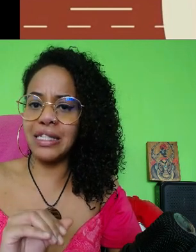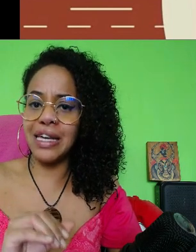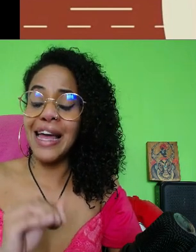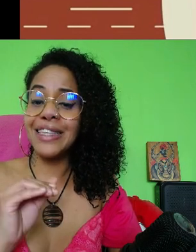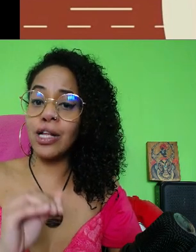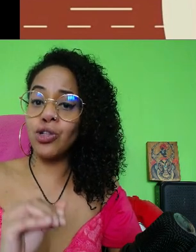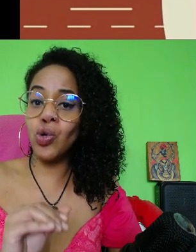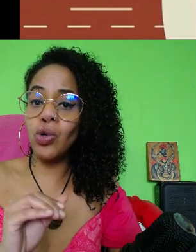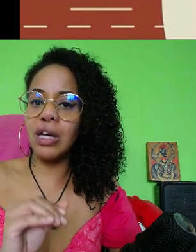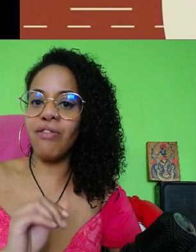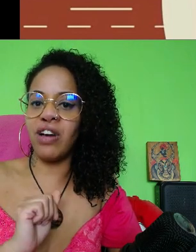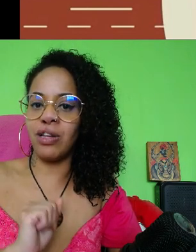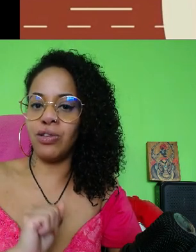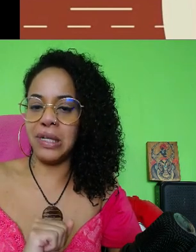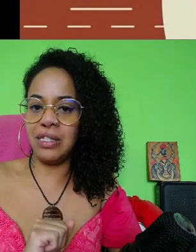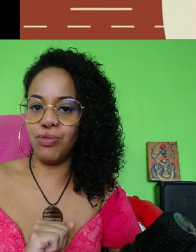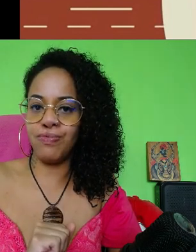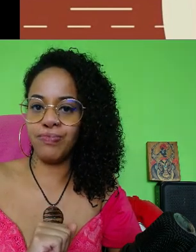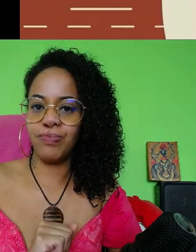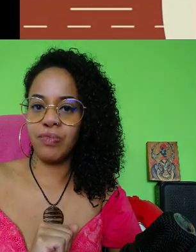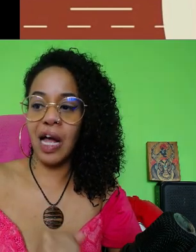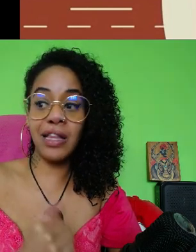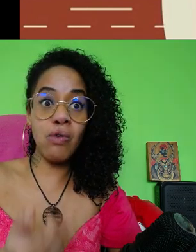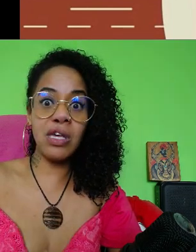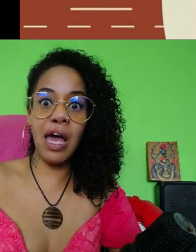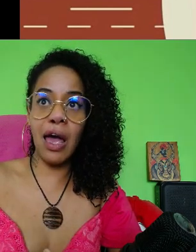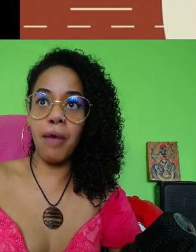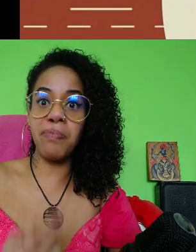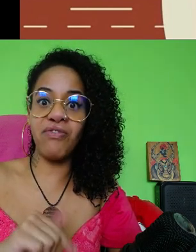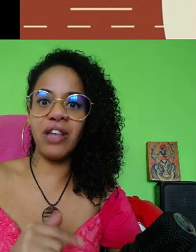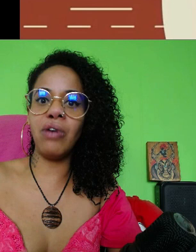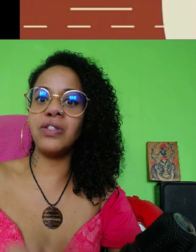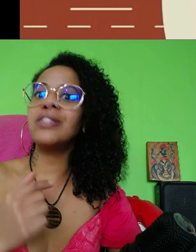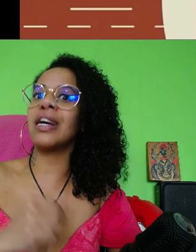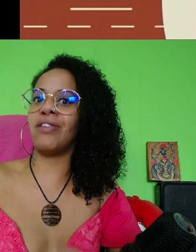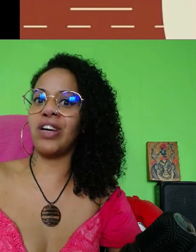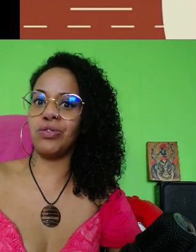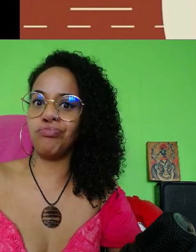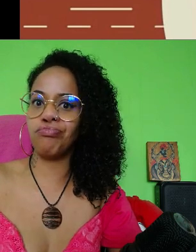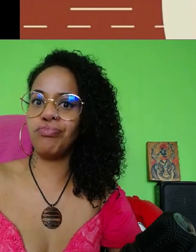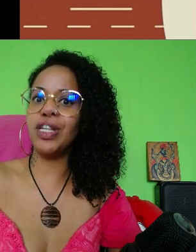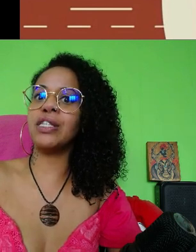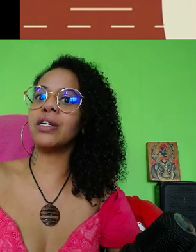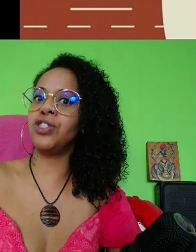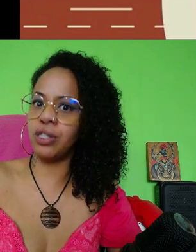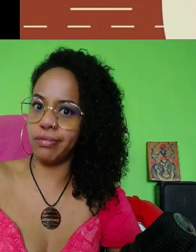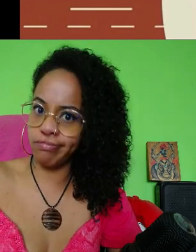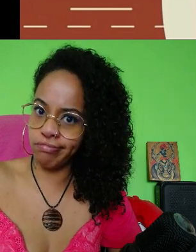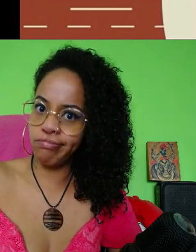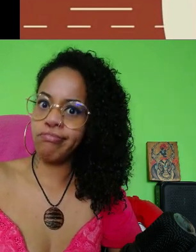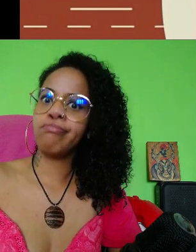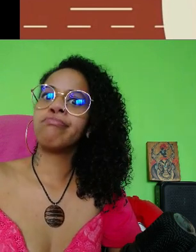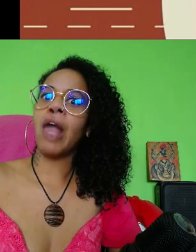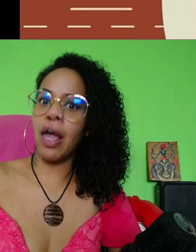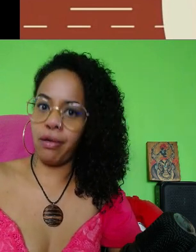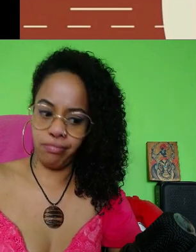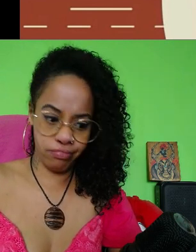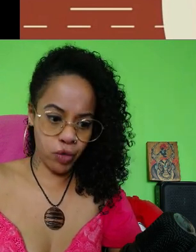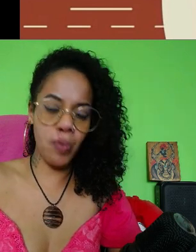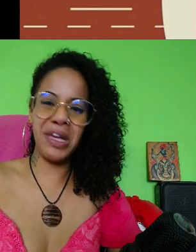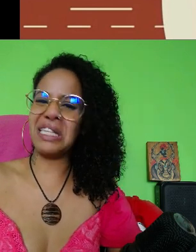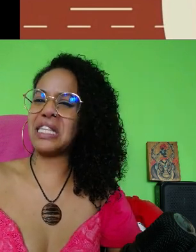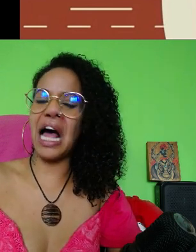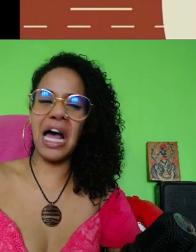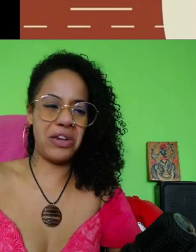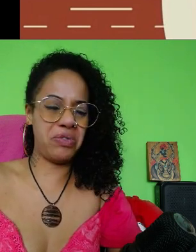máxima que é assim tá tudo gravado o Brasil até o que é privado às vezes está gravado vocês acredita é